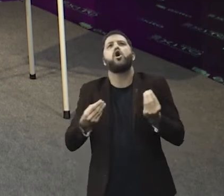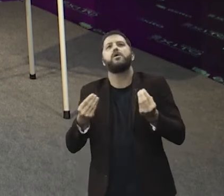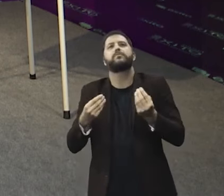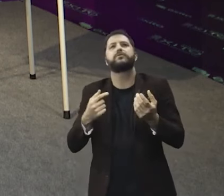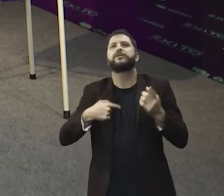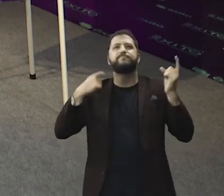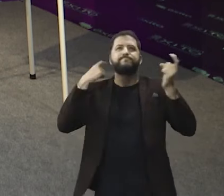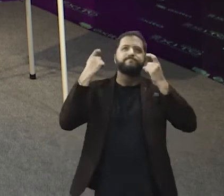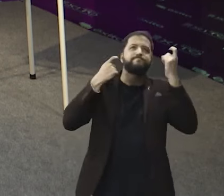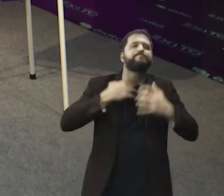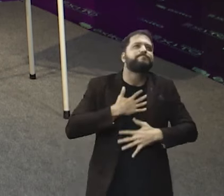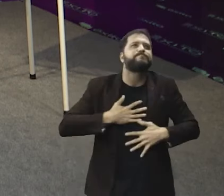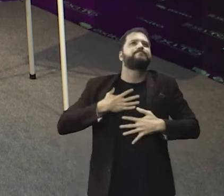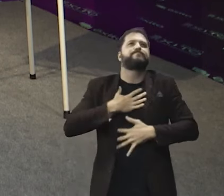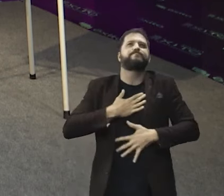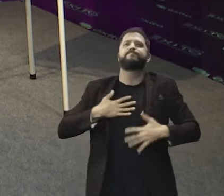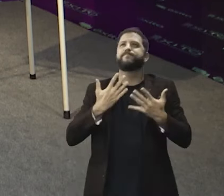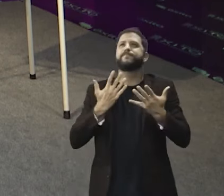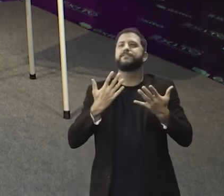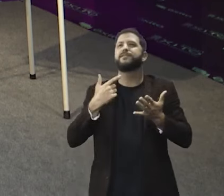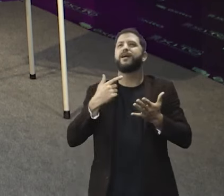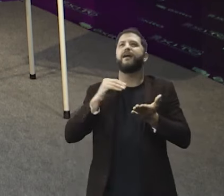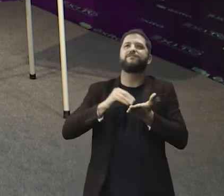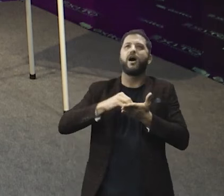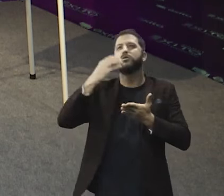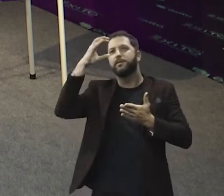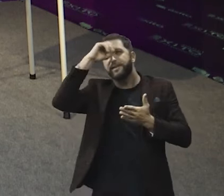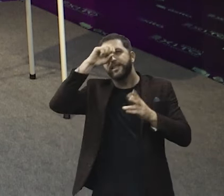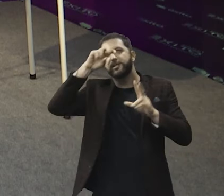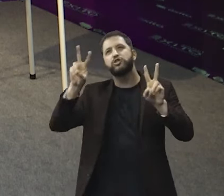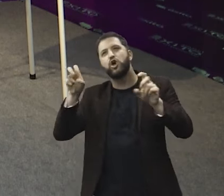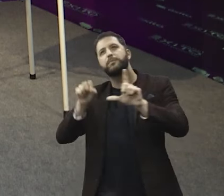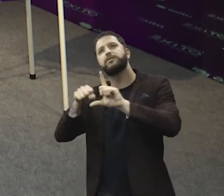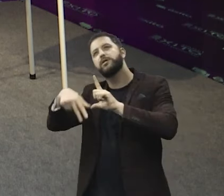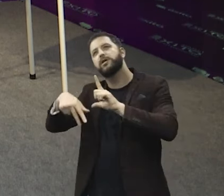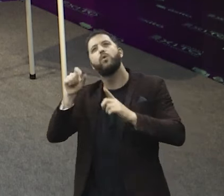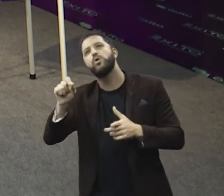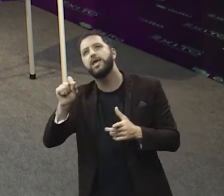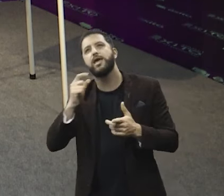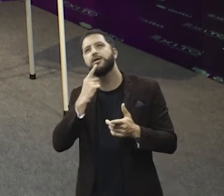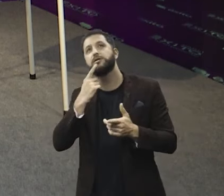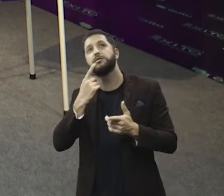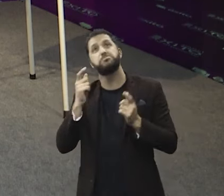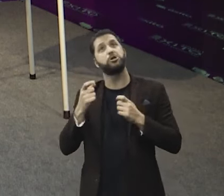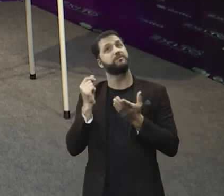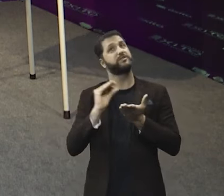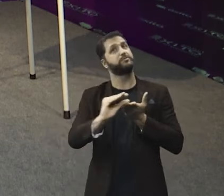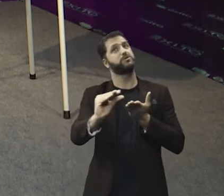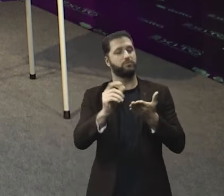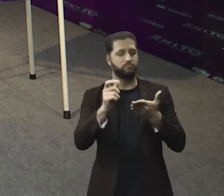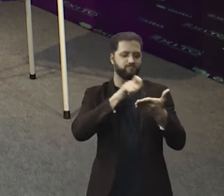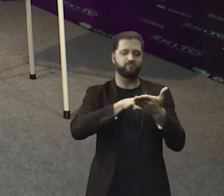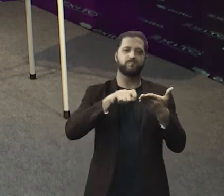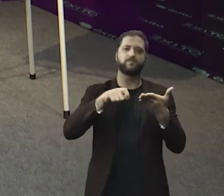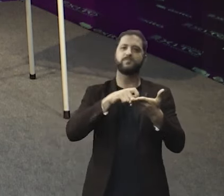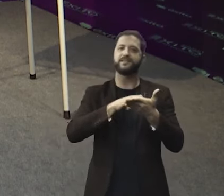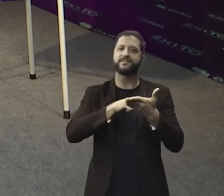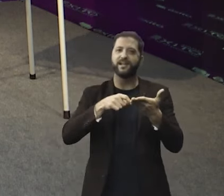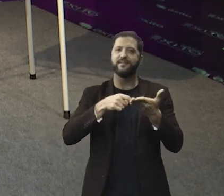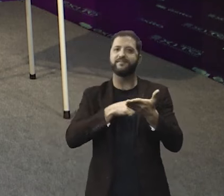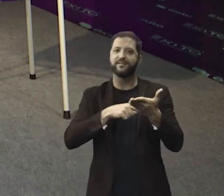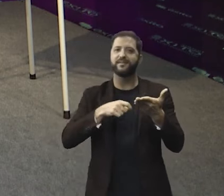disso tudo o que que eu não sei que eu preciso saber porque é é uma oportunidade inclusive de investimento financeiro tá começando